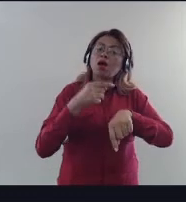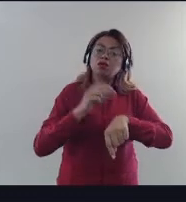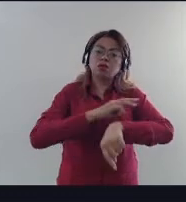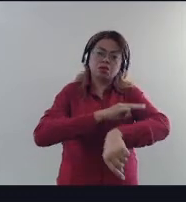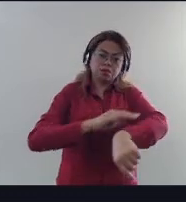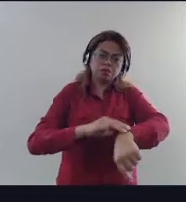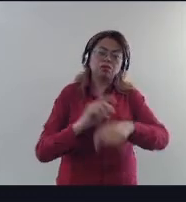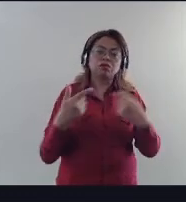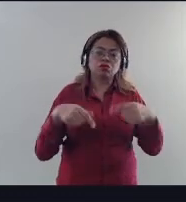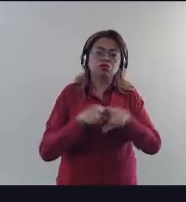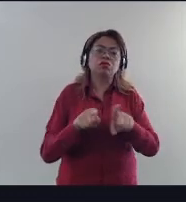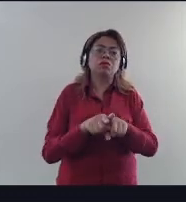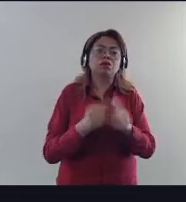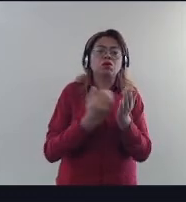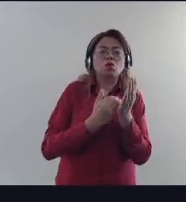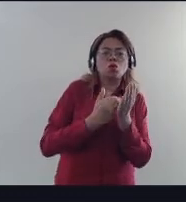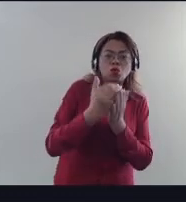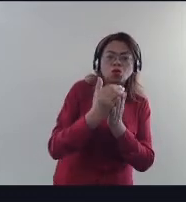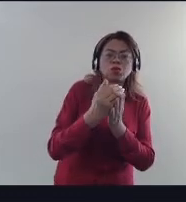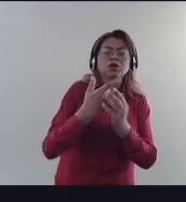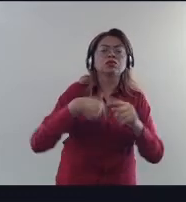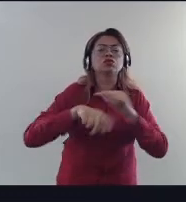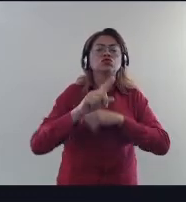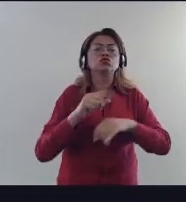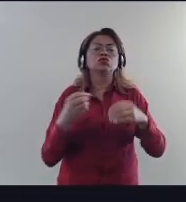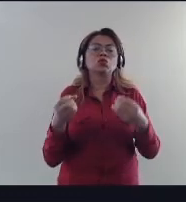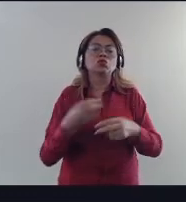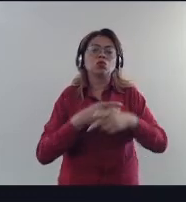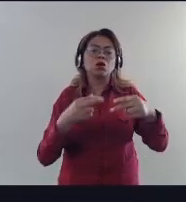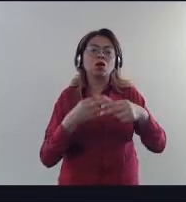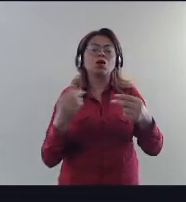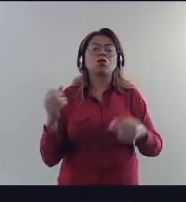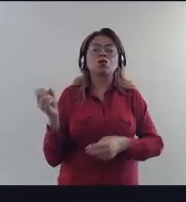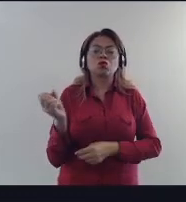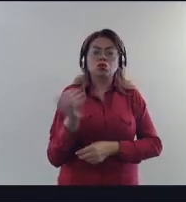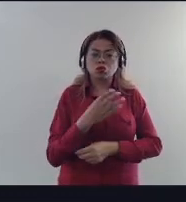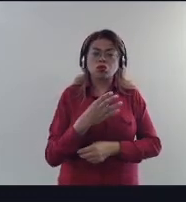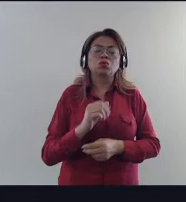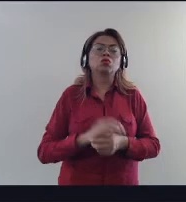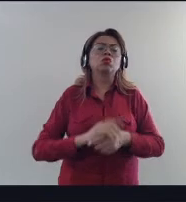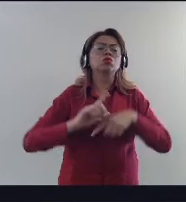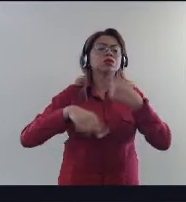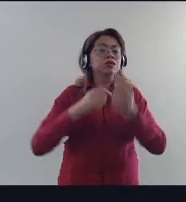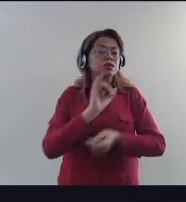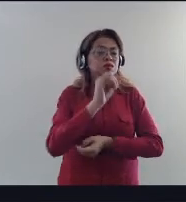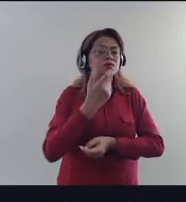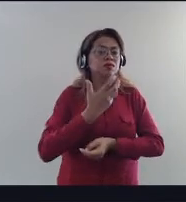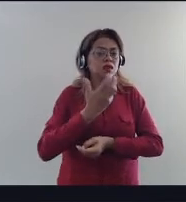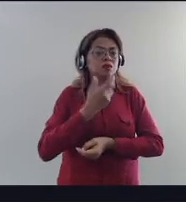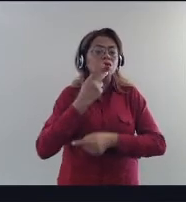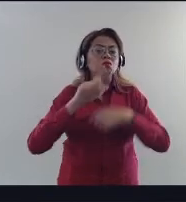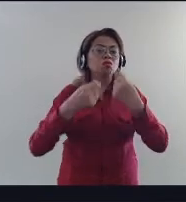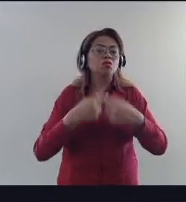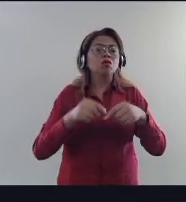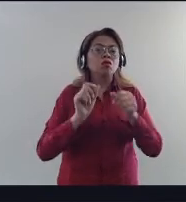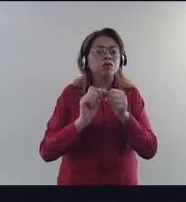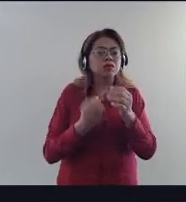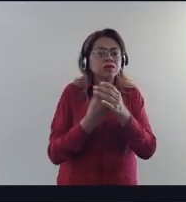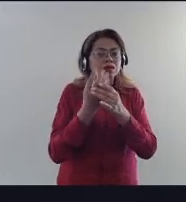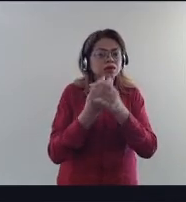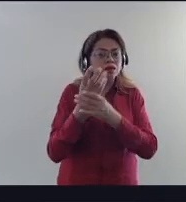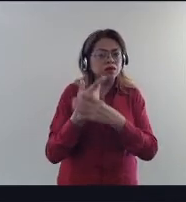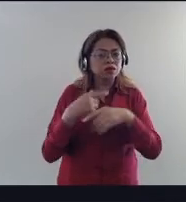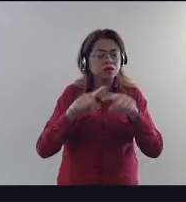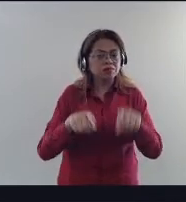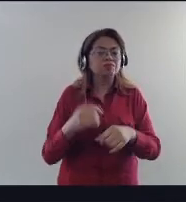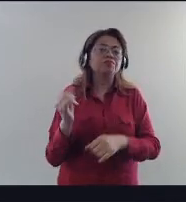tem o começo de uma inovação. Quando você cria uma inovação, as pessoas têm uma expectativa muito